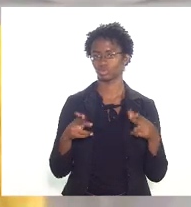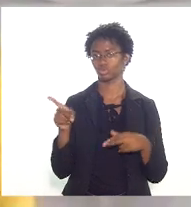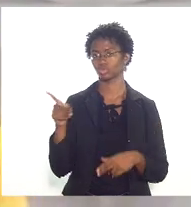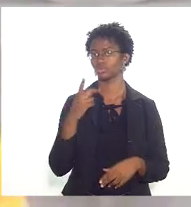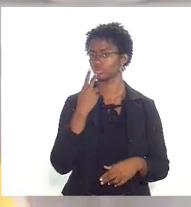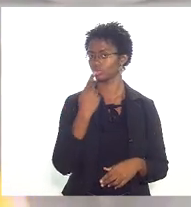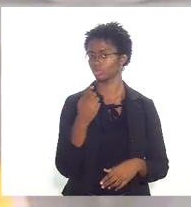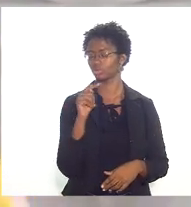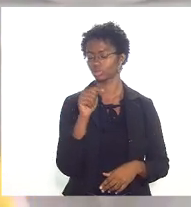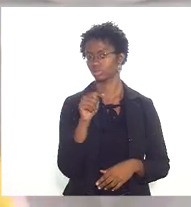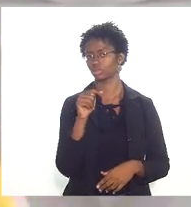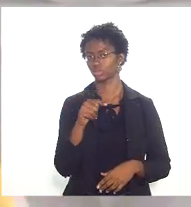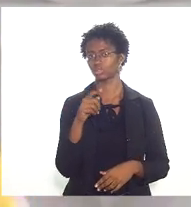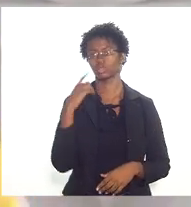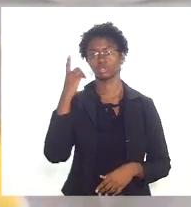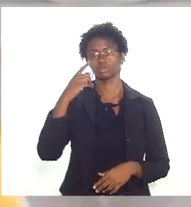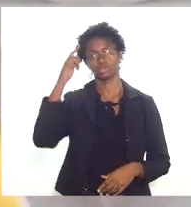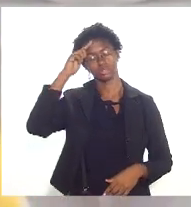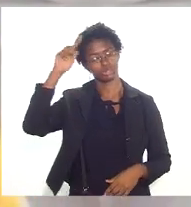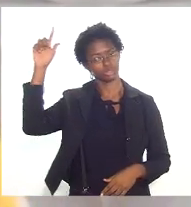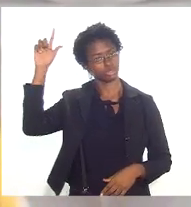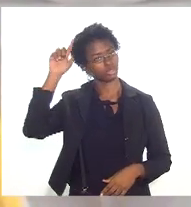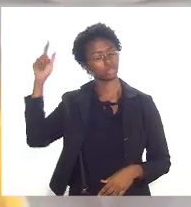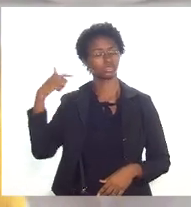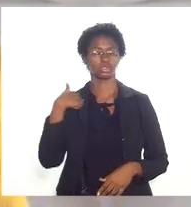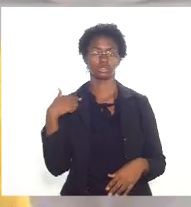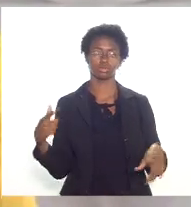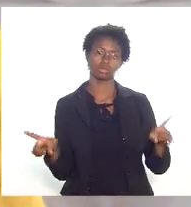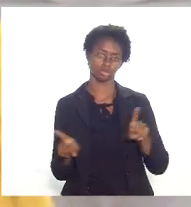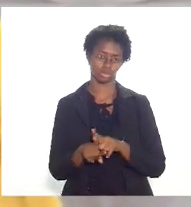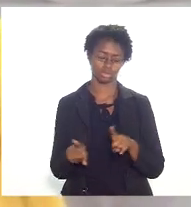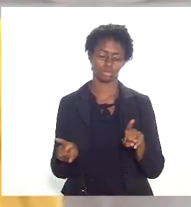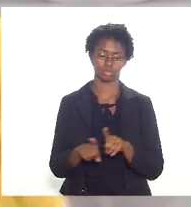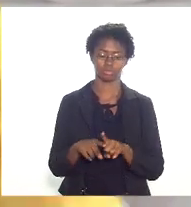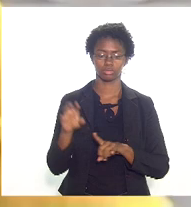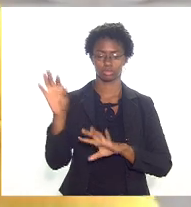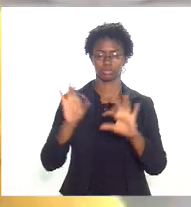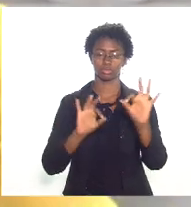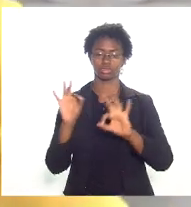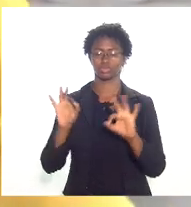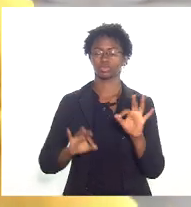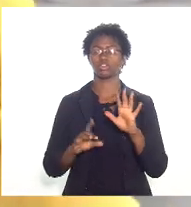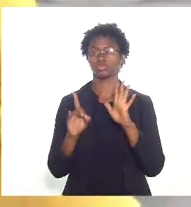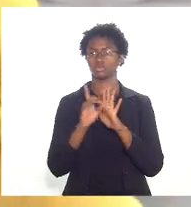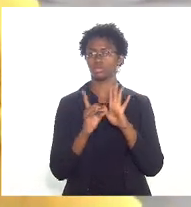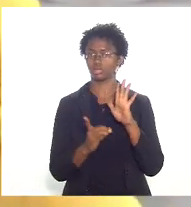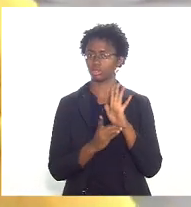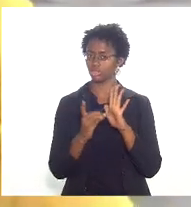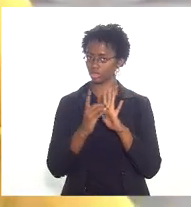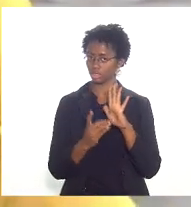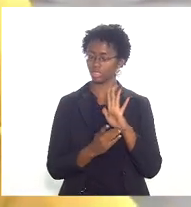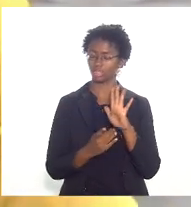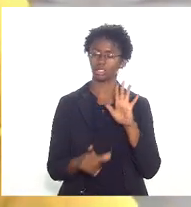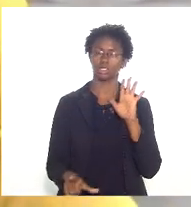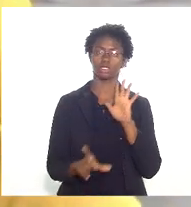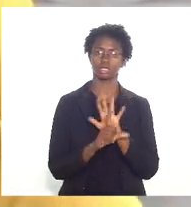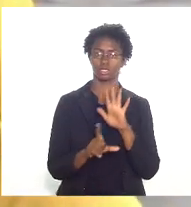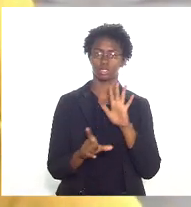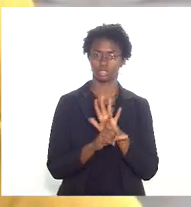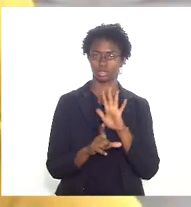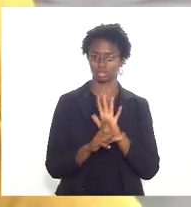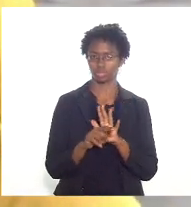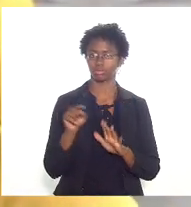nos palcos e também estou se de Natália é de um projeto de decreto legislativo para